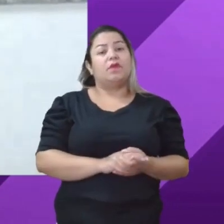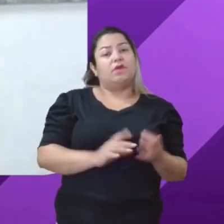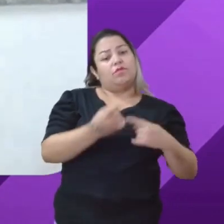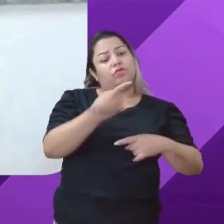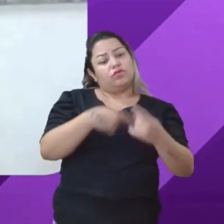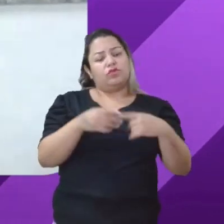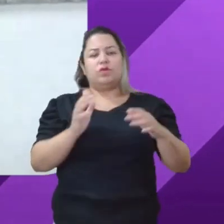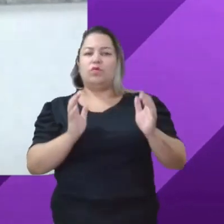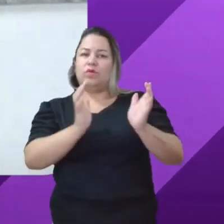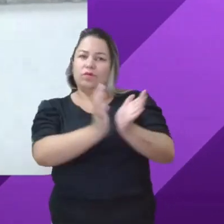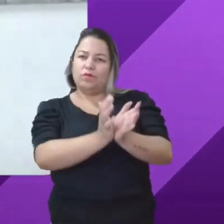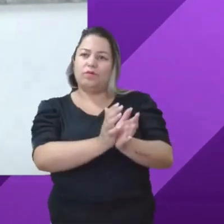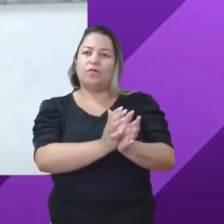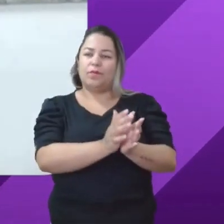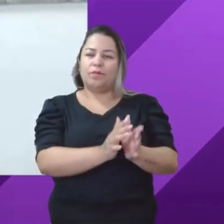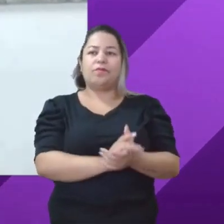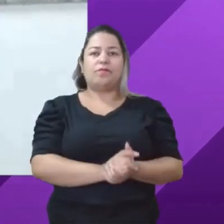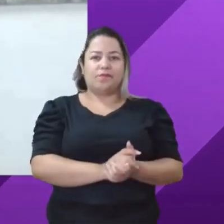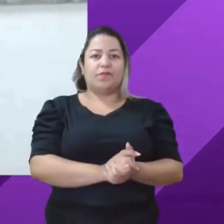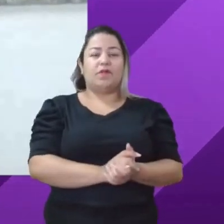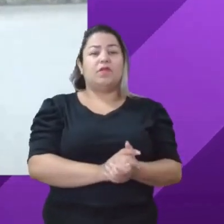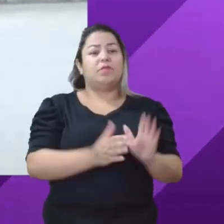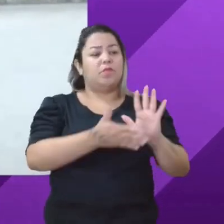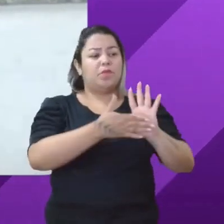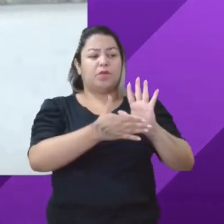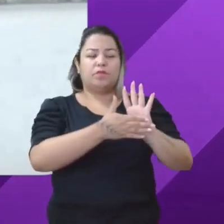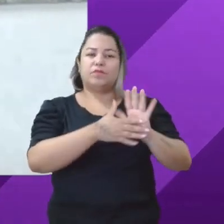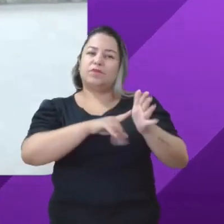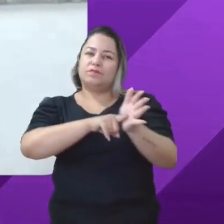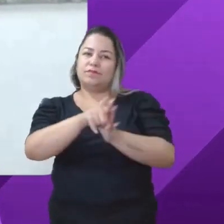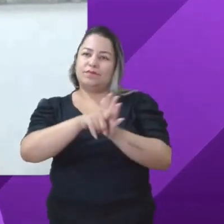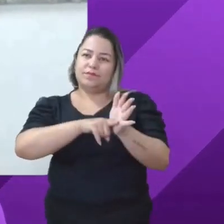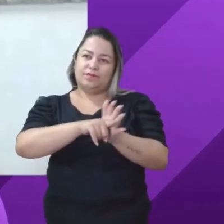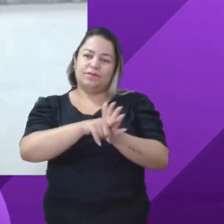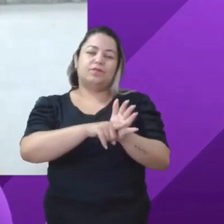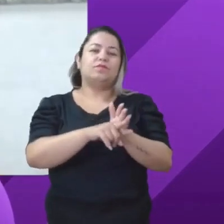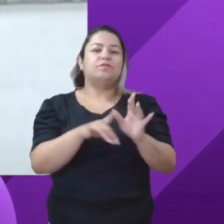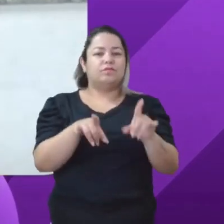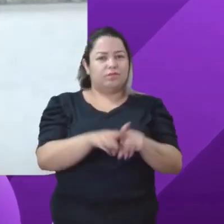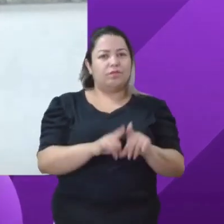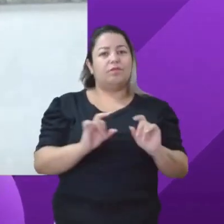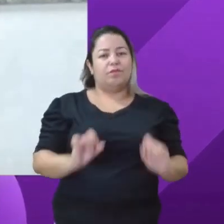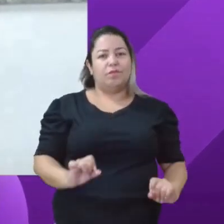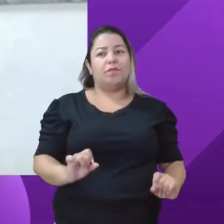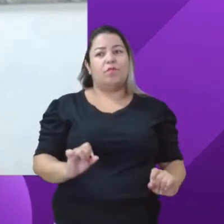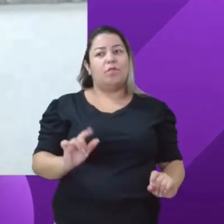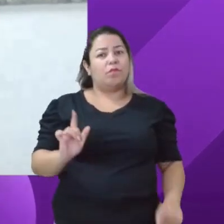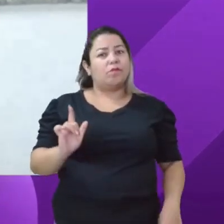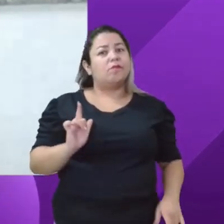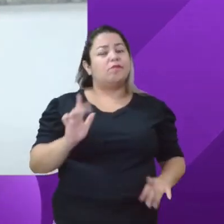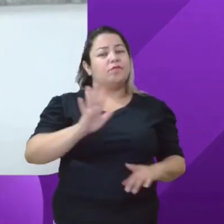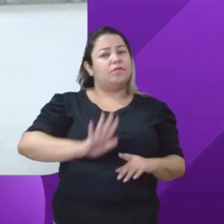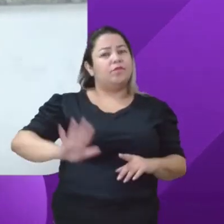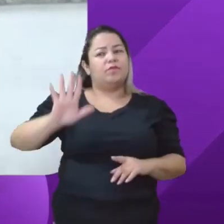construir conjuntamente uma proposta de plano com uma incidência no sistema penitenciário